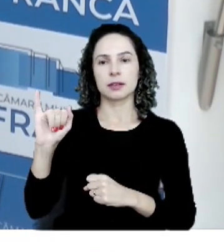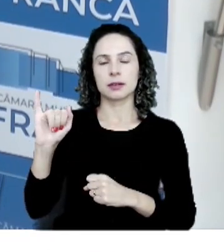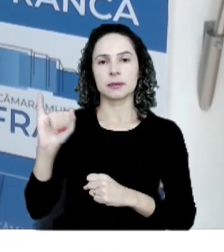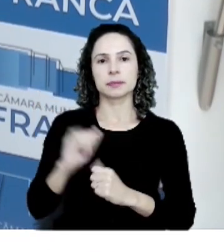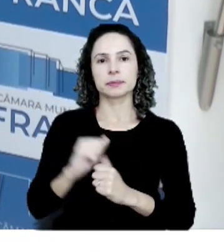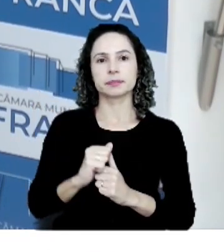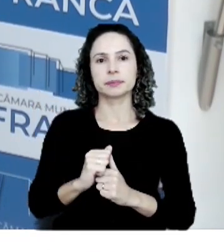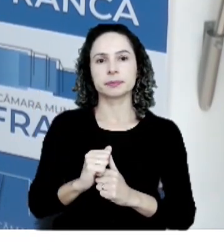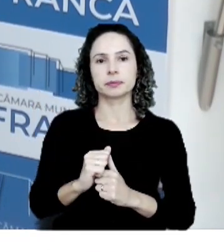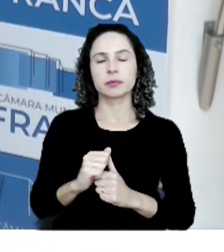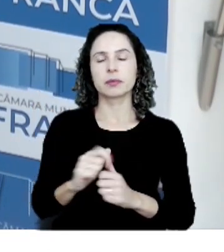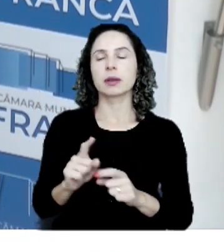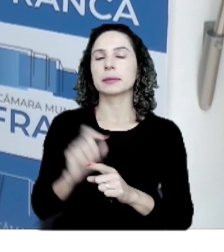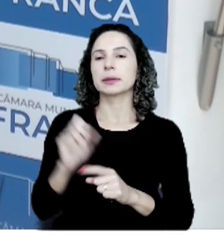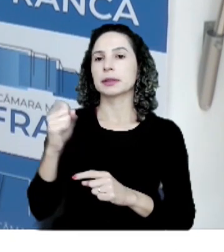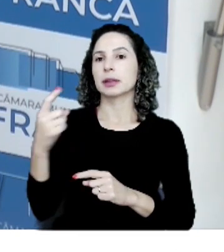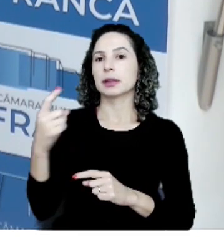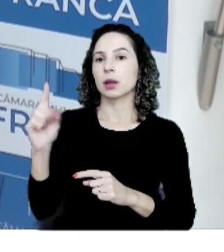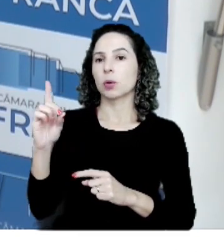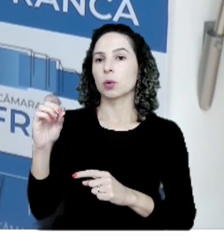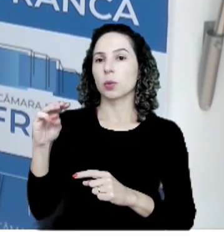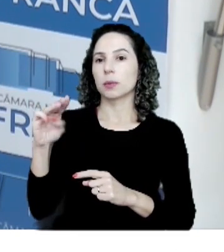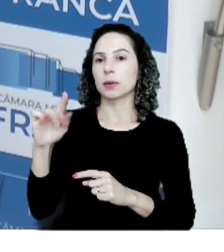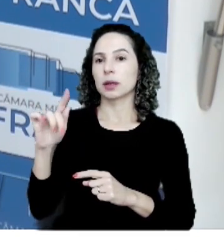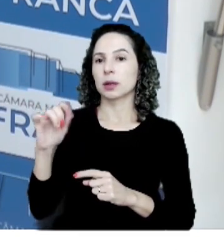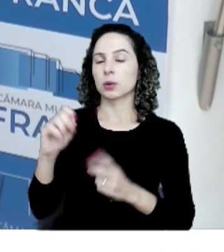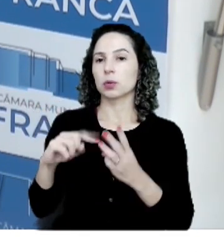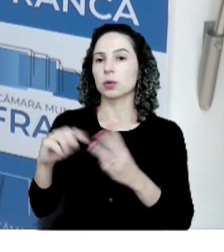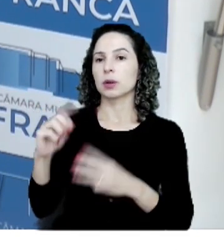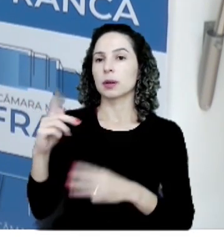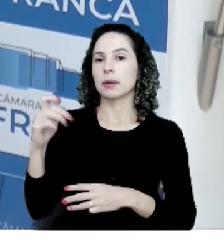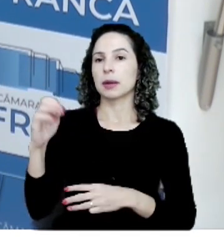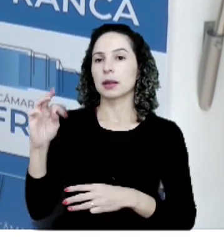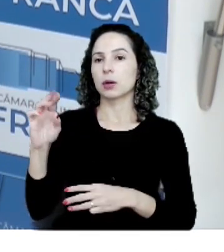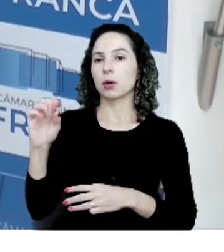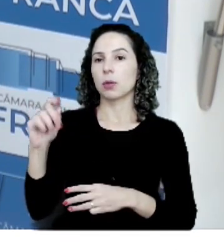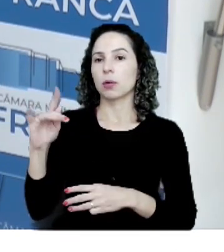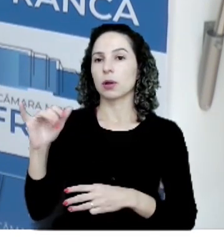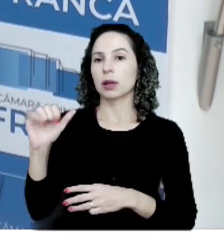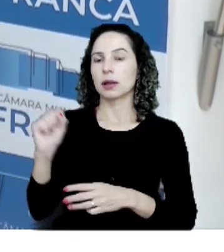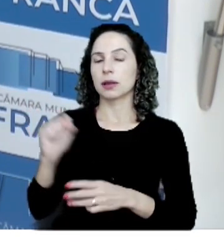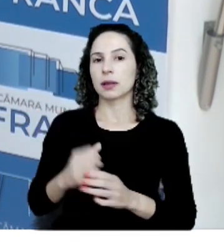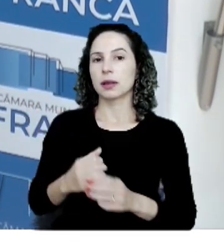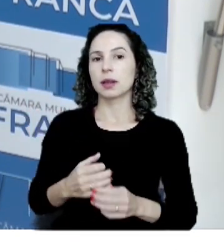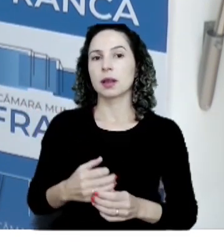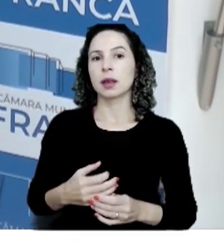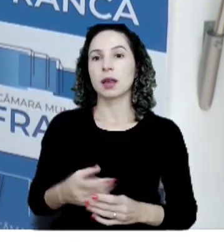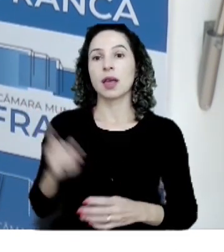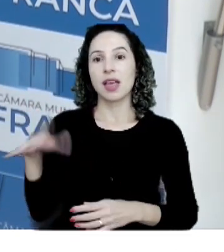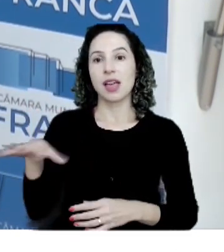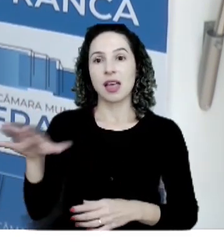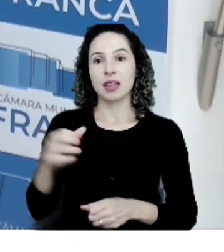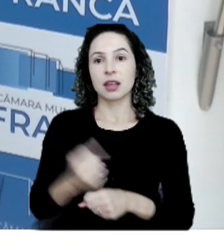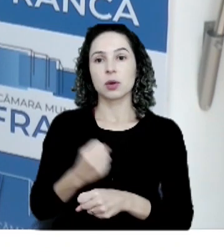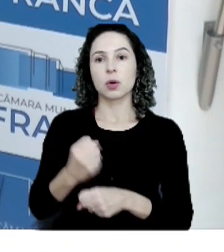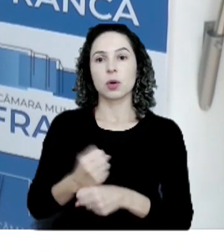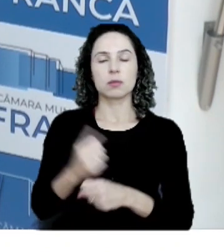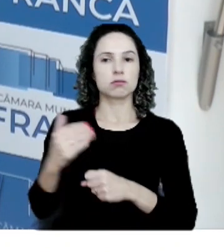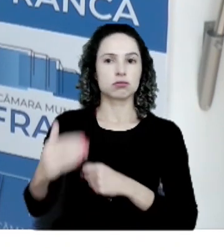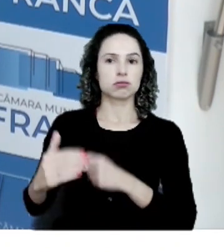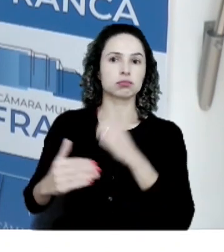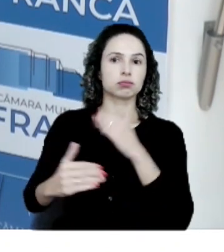do São Domingos e do sítio Petrópolis, no qual as obras estão